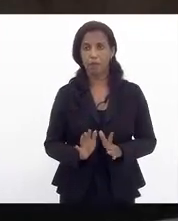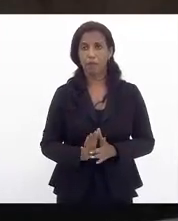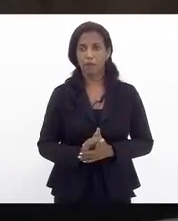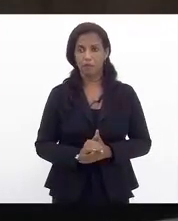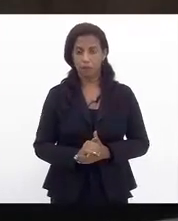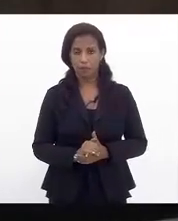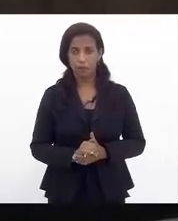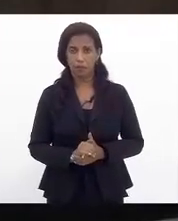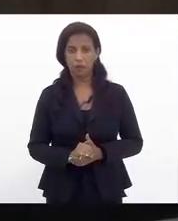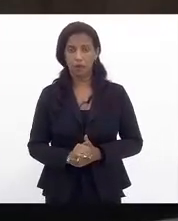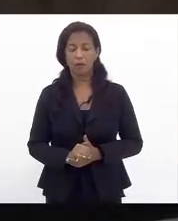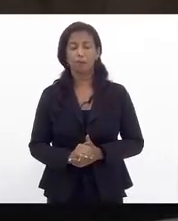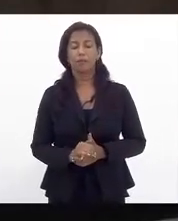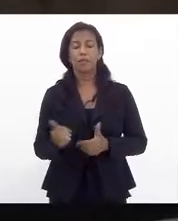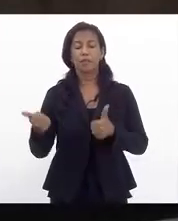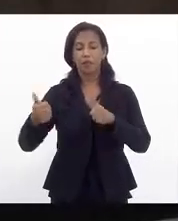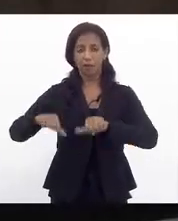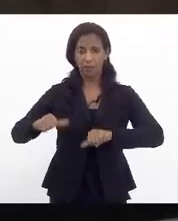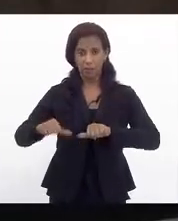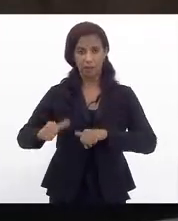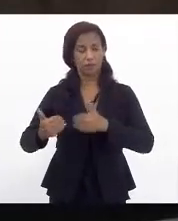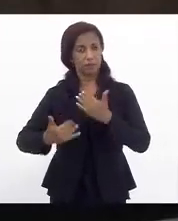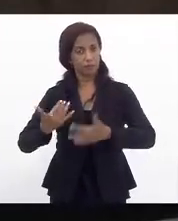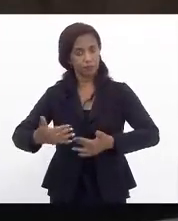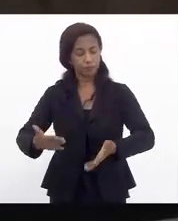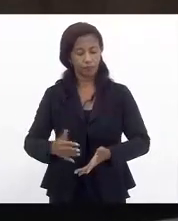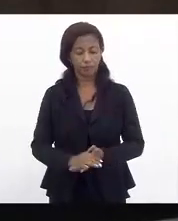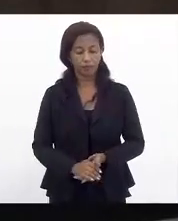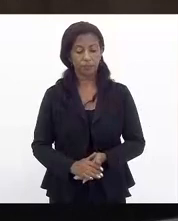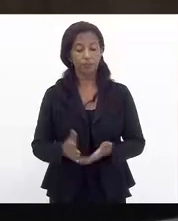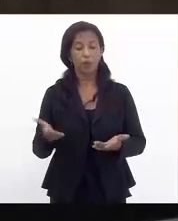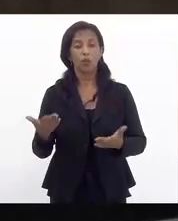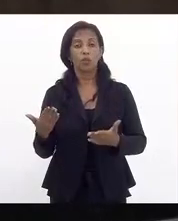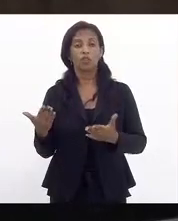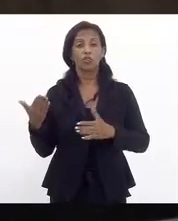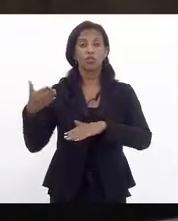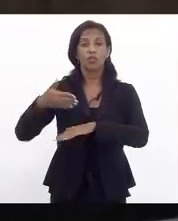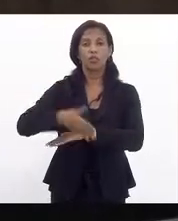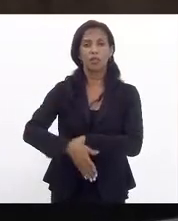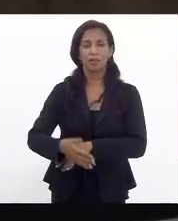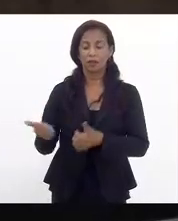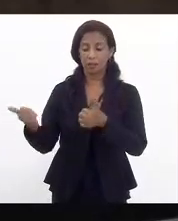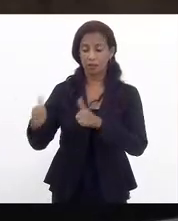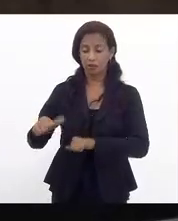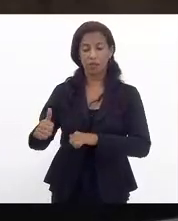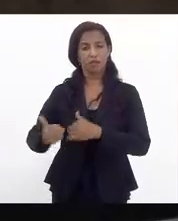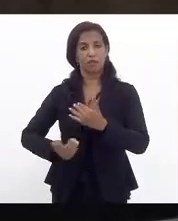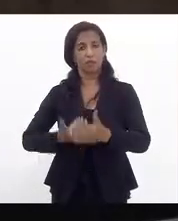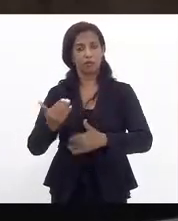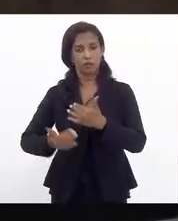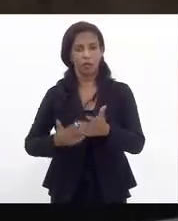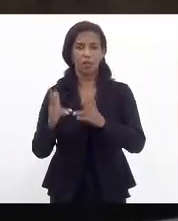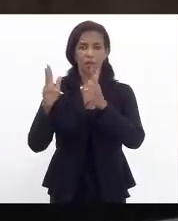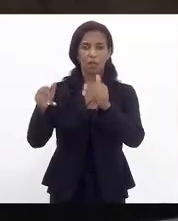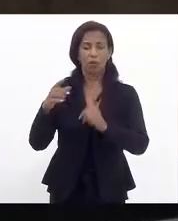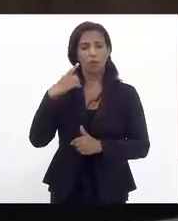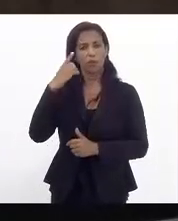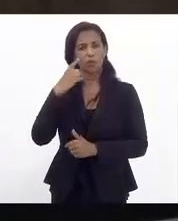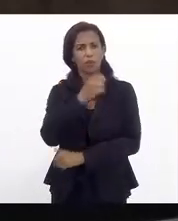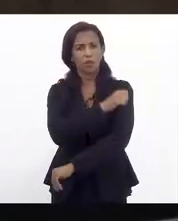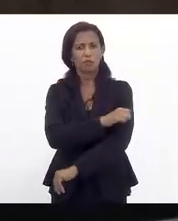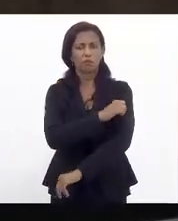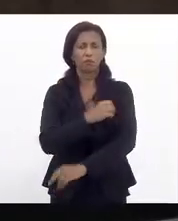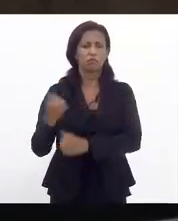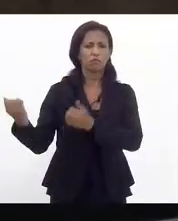e avaliação de desempenho então quando a gente entra na questão da avaliação de desempenho como falou a deputada enfermeira